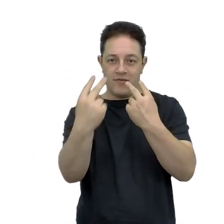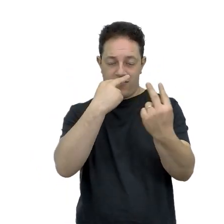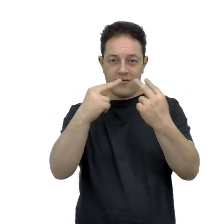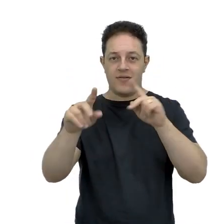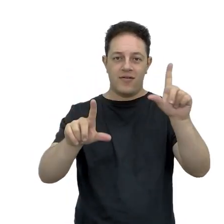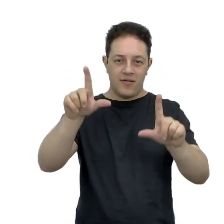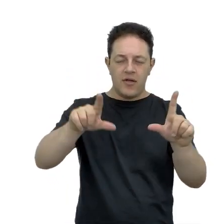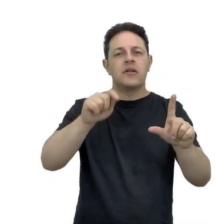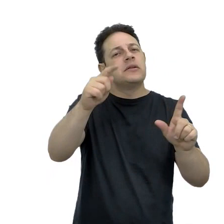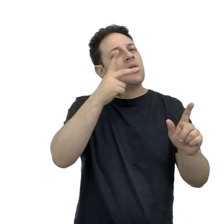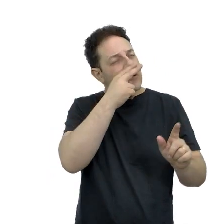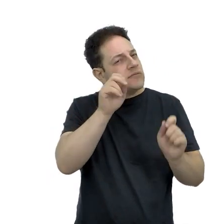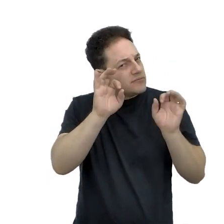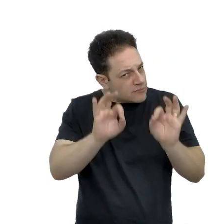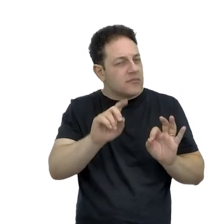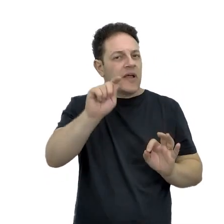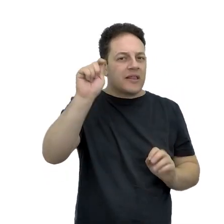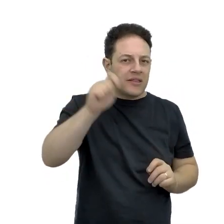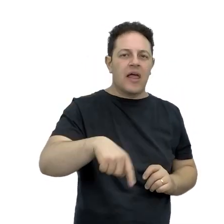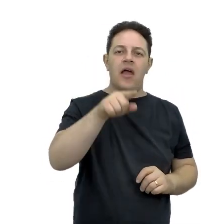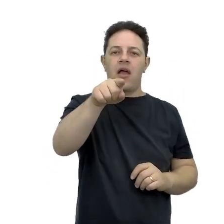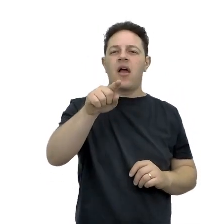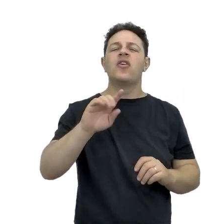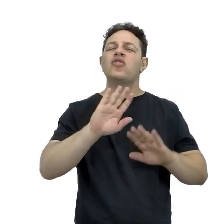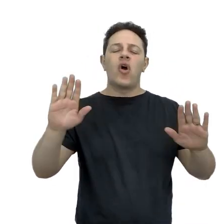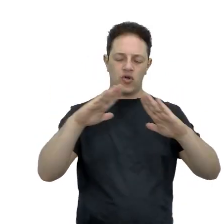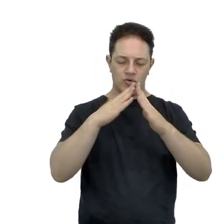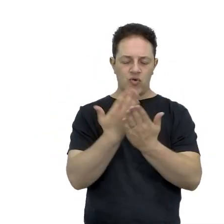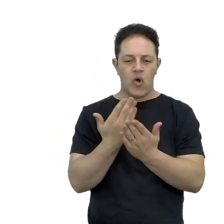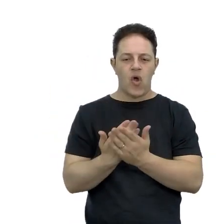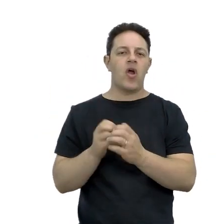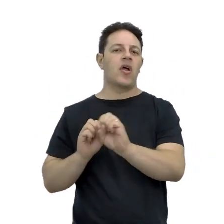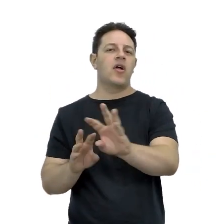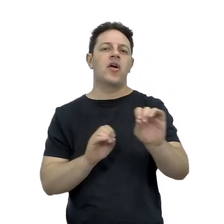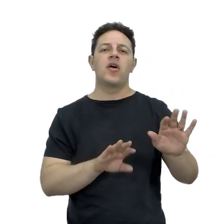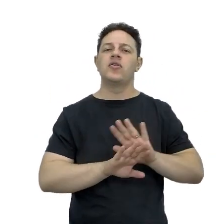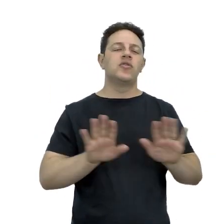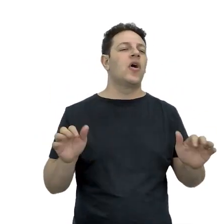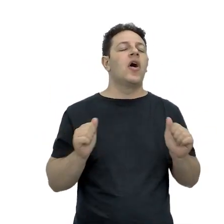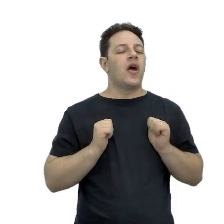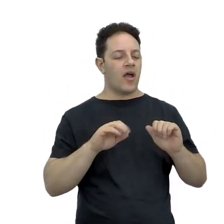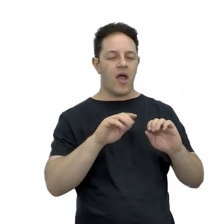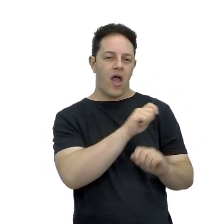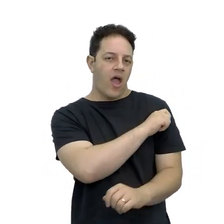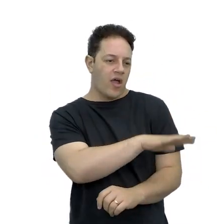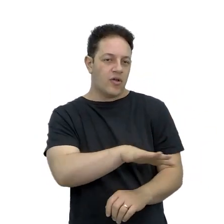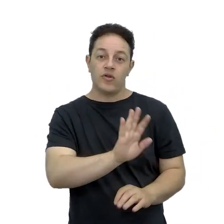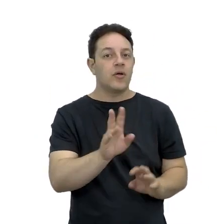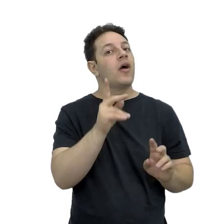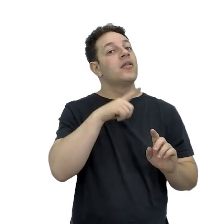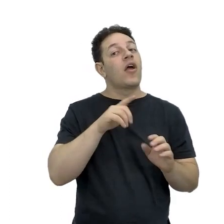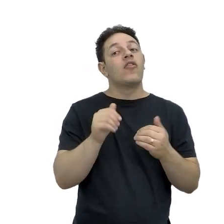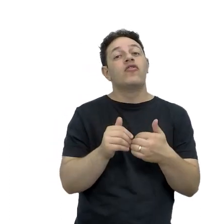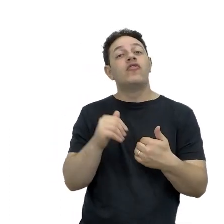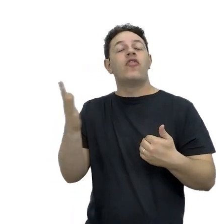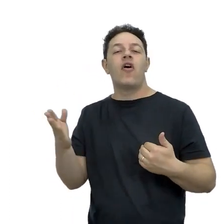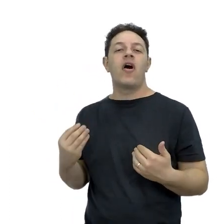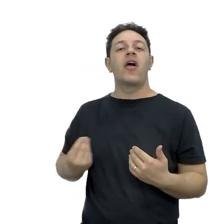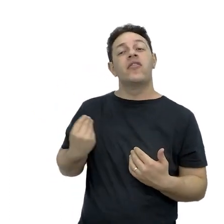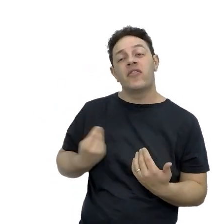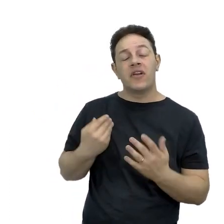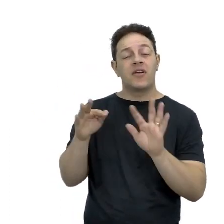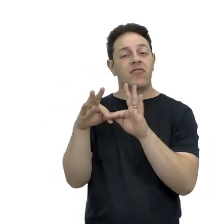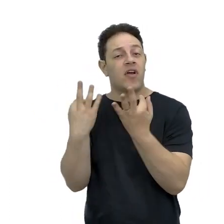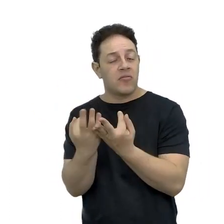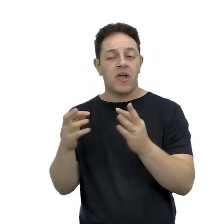fazer coisas que ultrapassam esses muros, ultrapassam a vida dos alunos e chegam também à comunidade, às